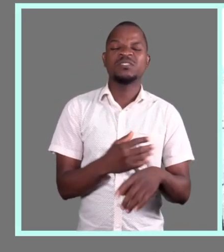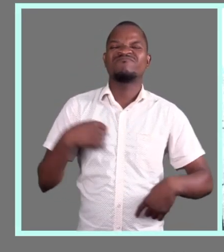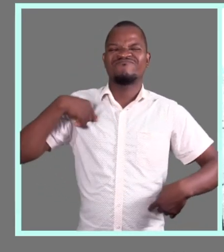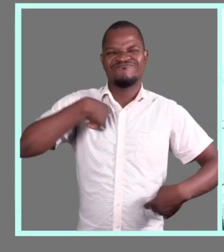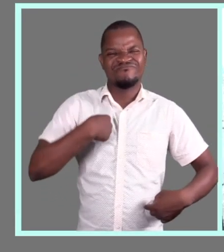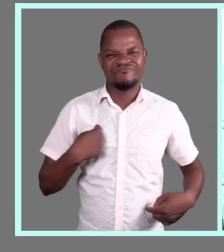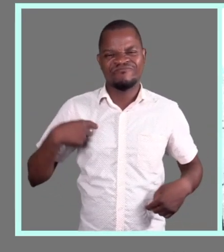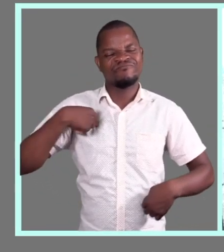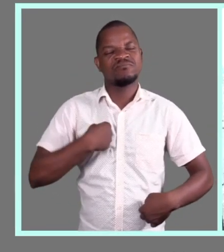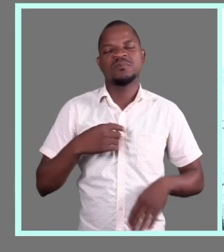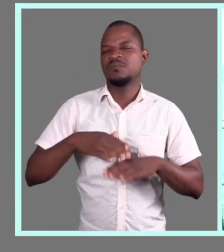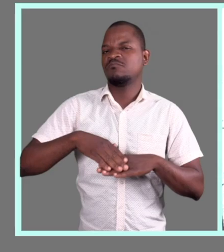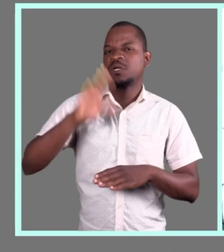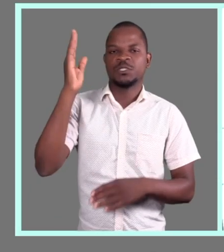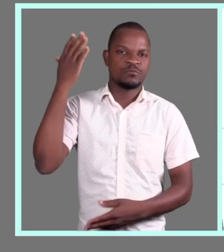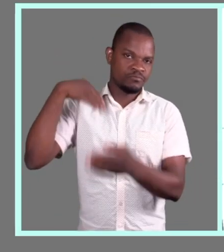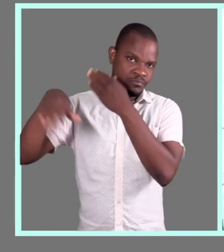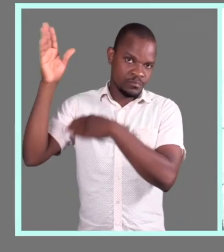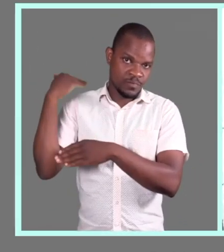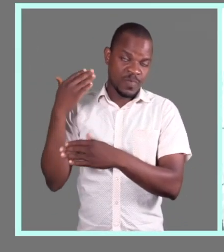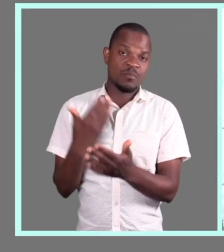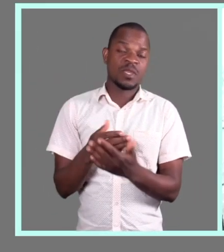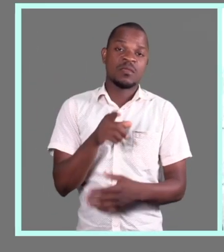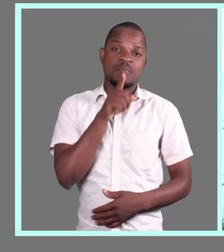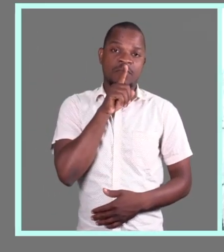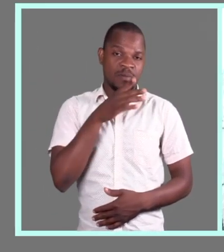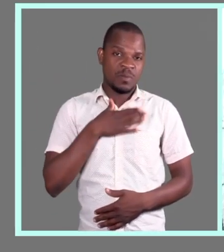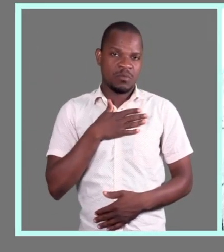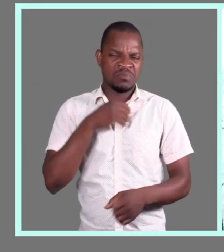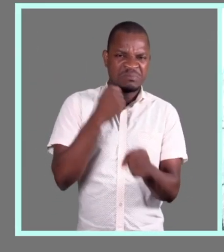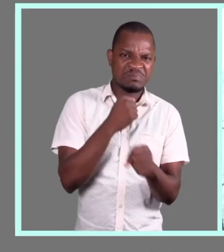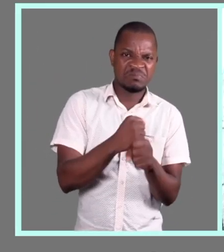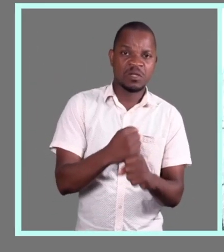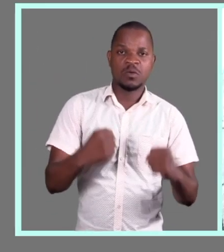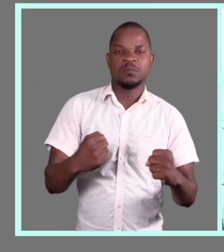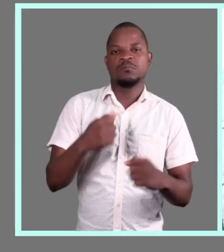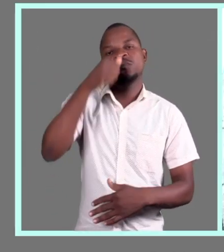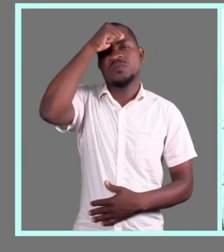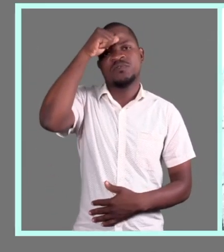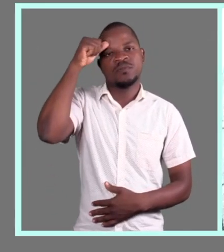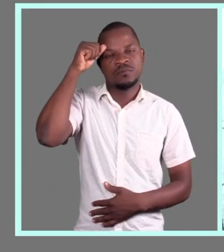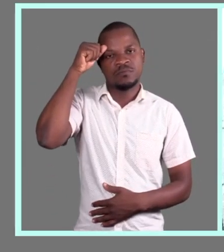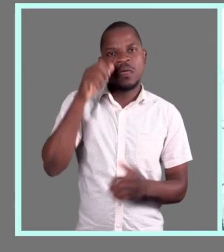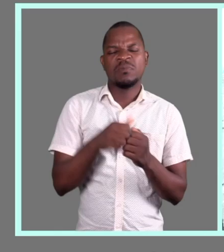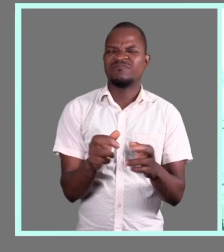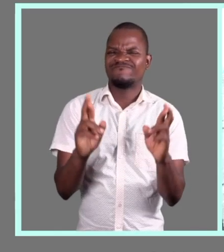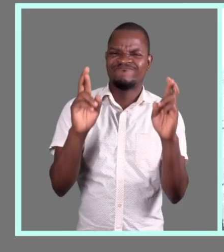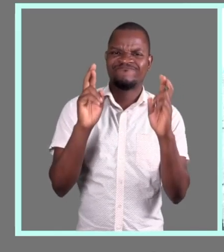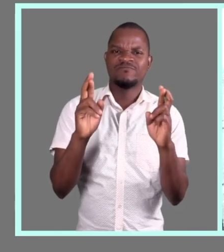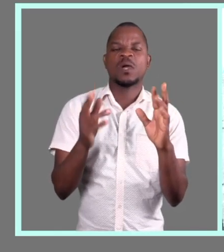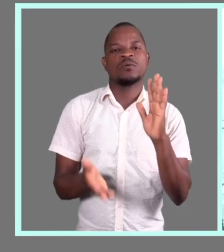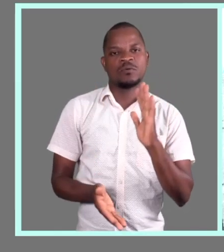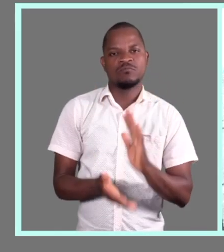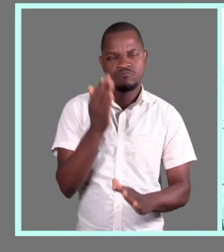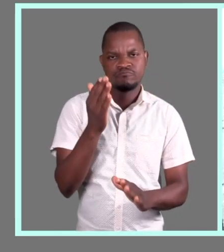verdade, estávamos muito mal na época, porque meu pai não consegue fazer trabalhos muito assim, esforçado.